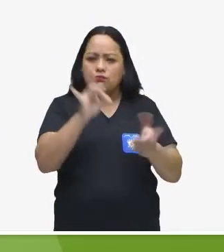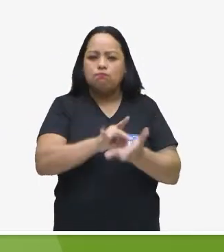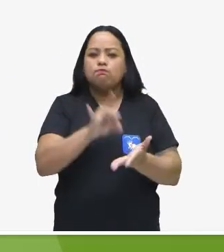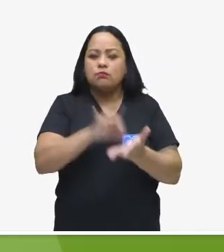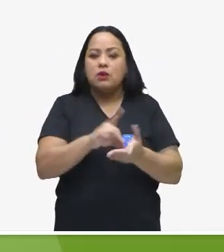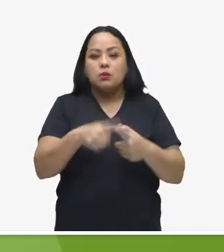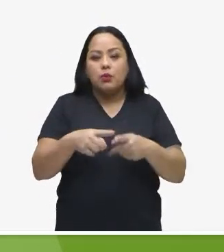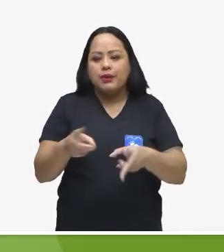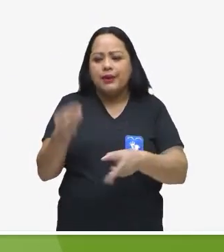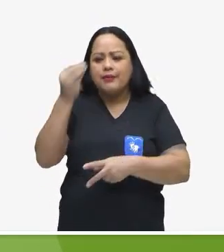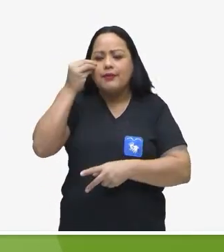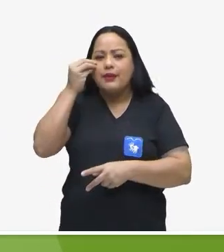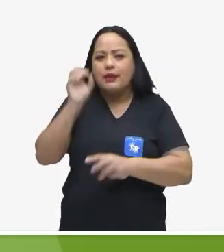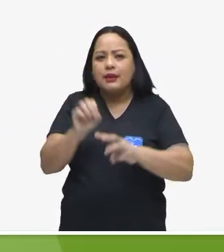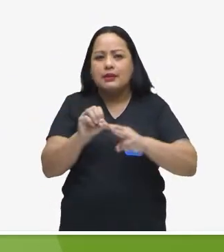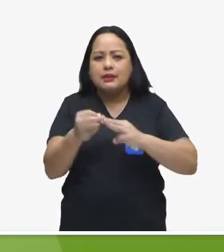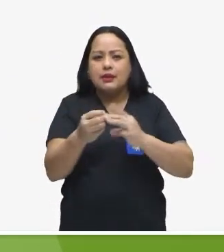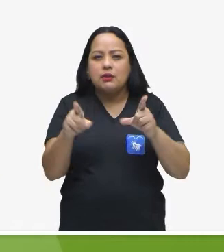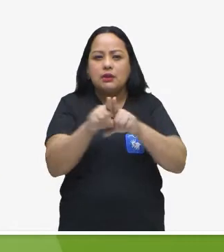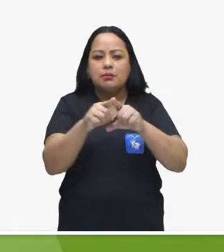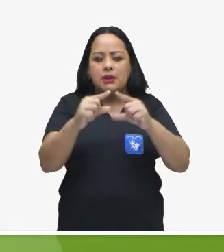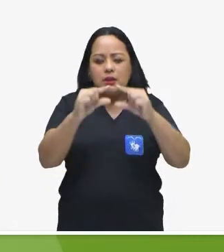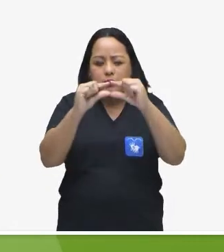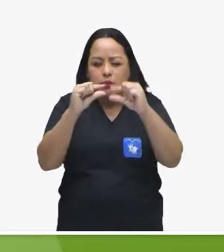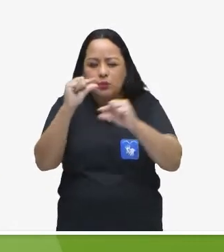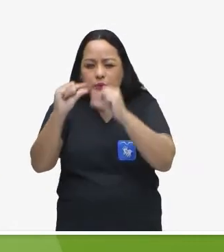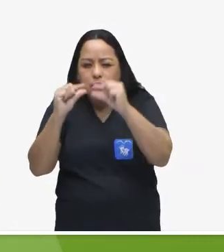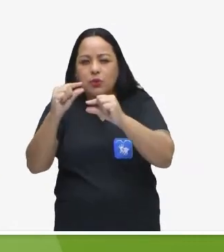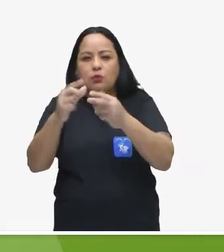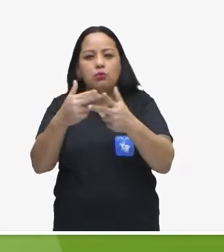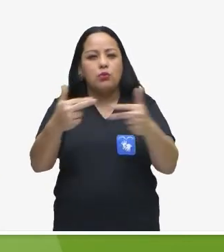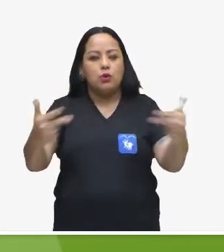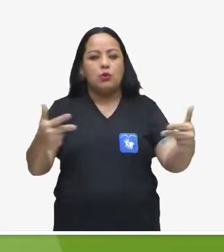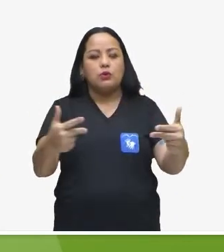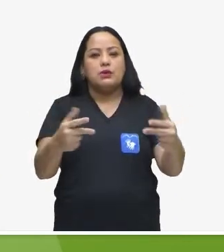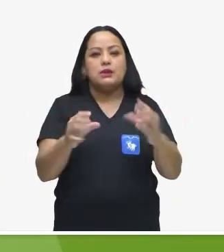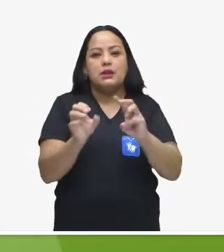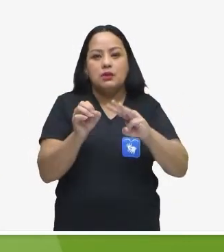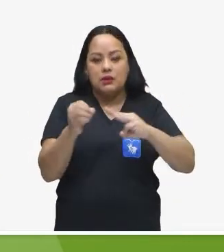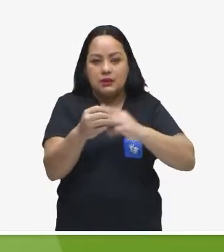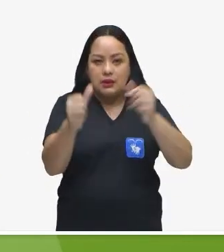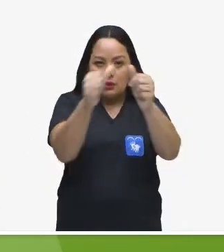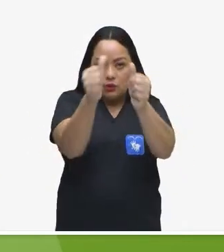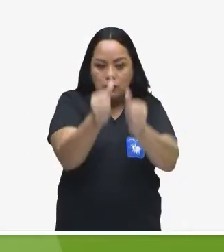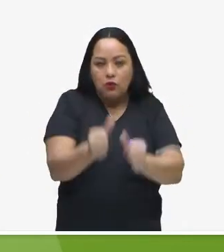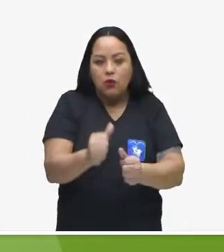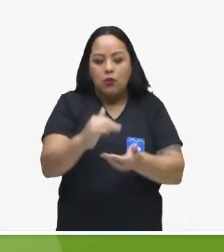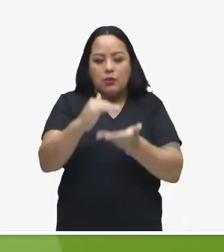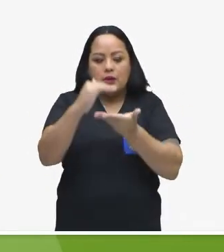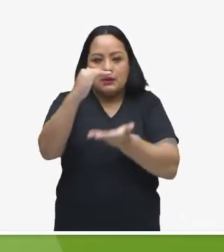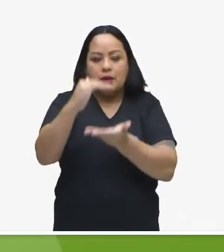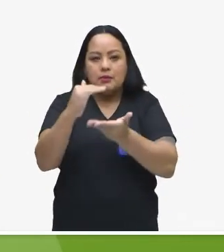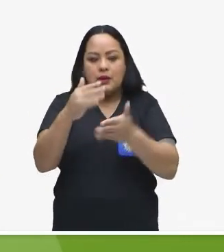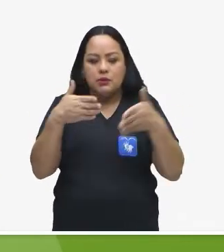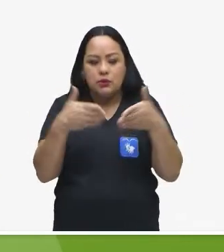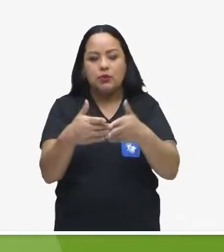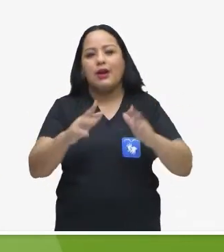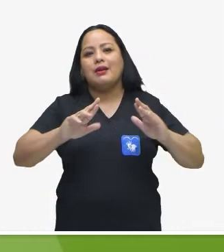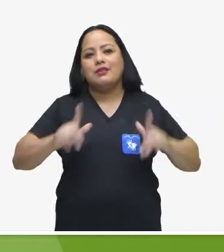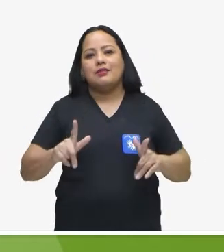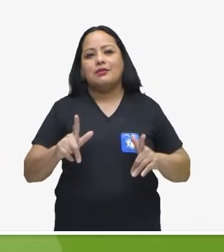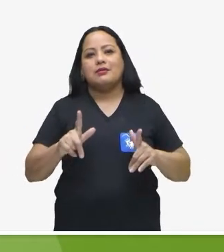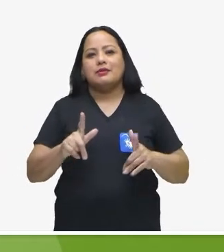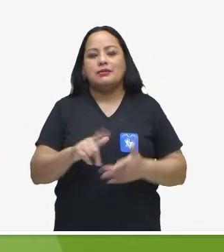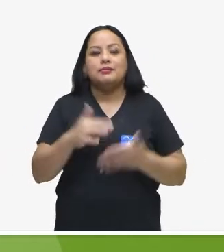de visualizar coisas bem pequenas, tá? Então, as células têm formatos, tamanhos e funções diferentes, né?